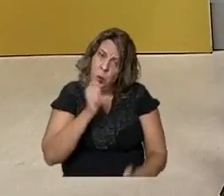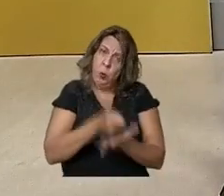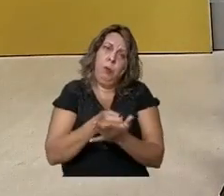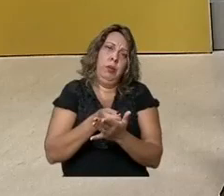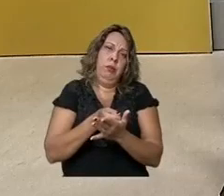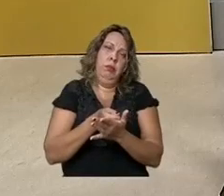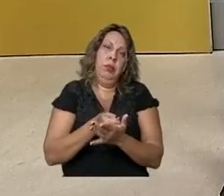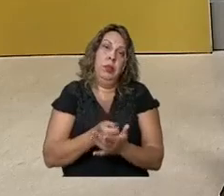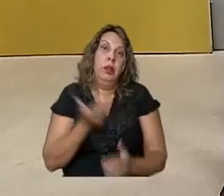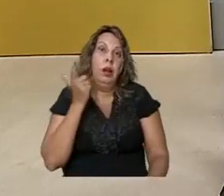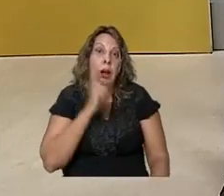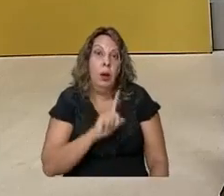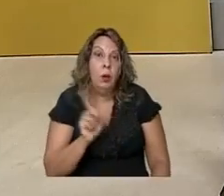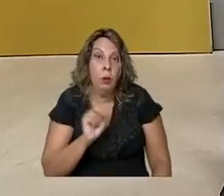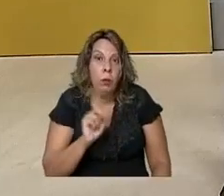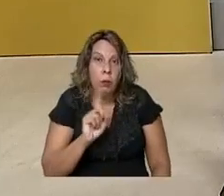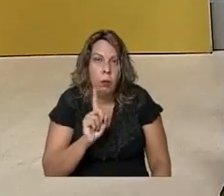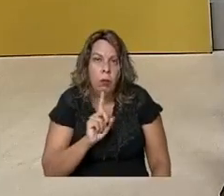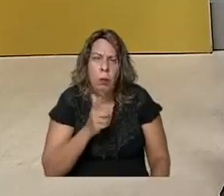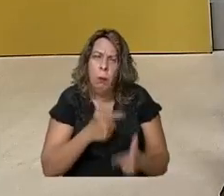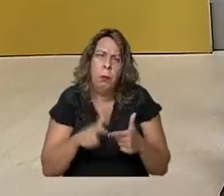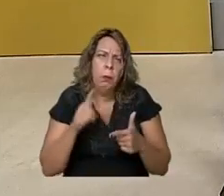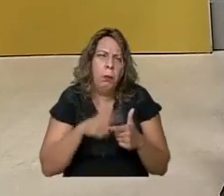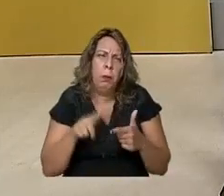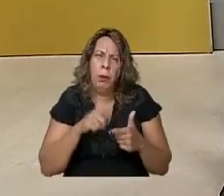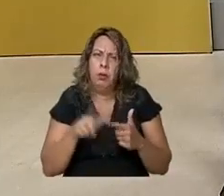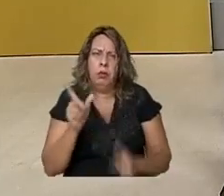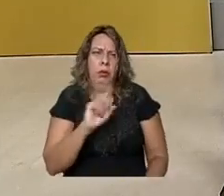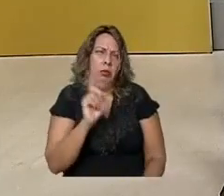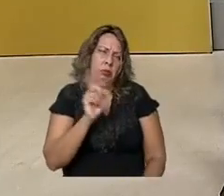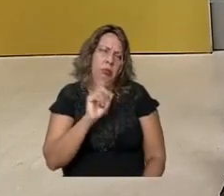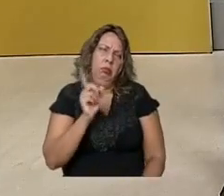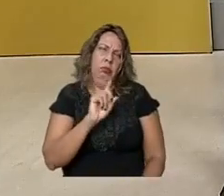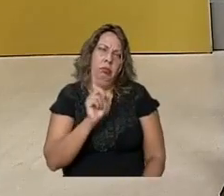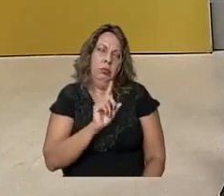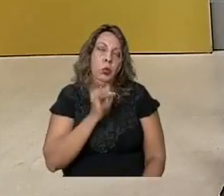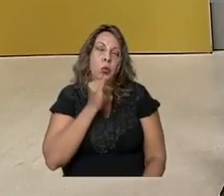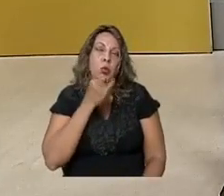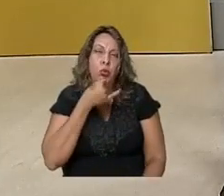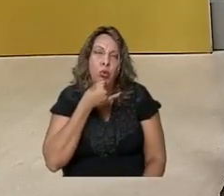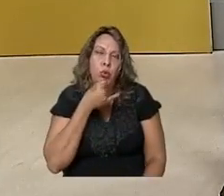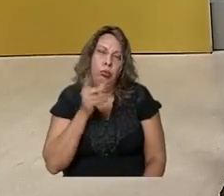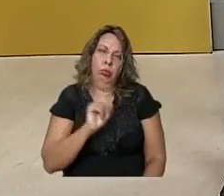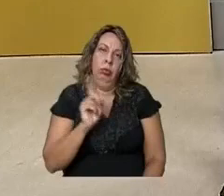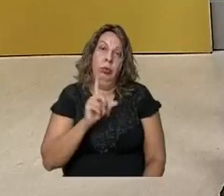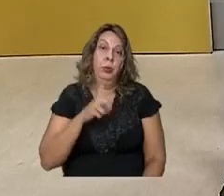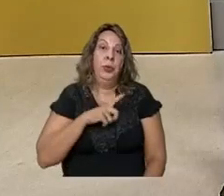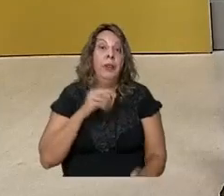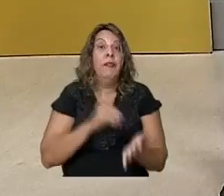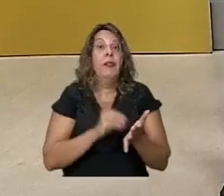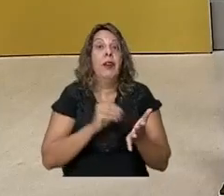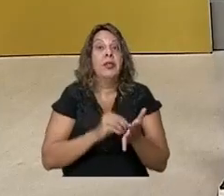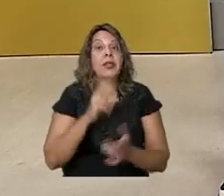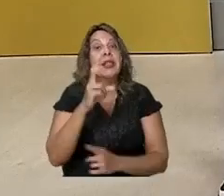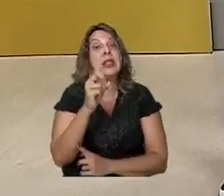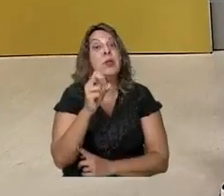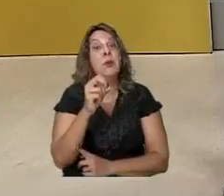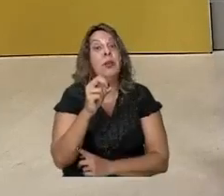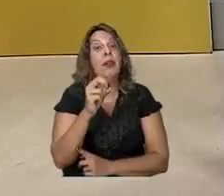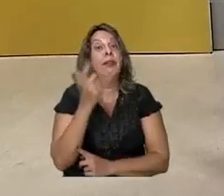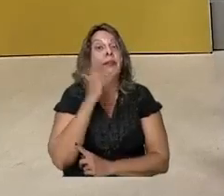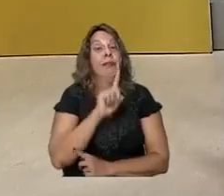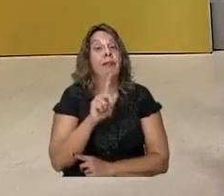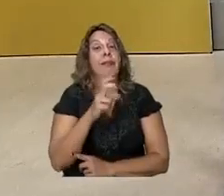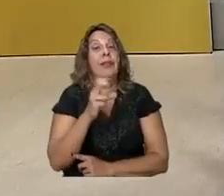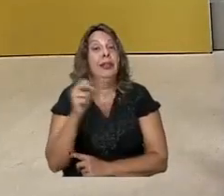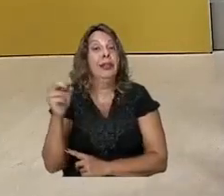ganhou, não tem problema. Você que ficou ali por um, né? Não fica triste, porque ainda tem 50 chances para você levar 500